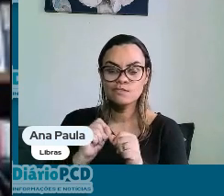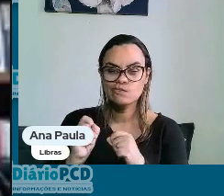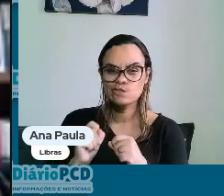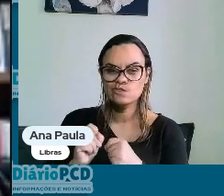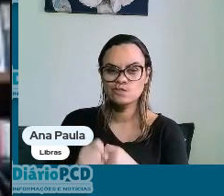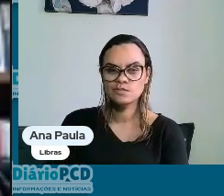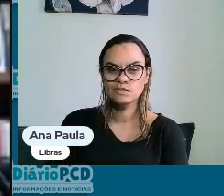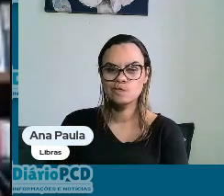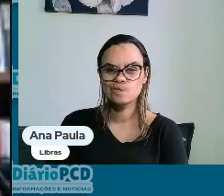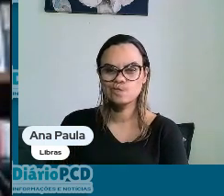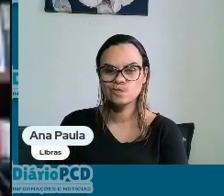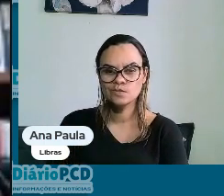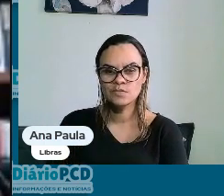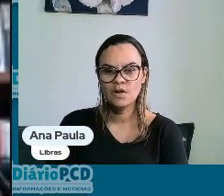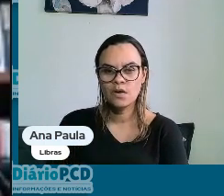os sócios,